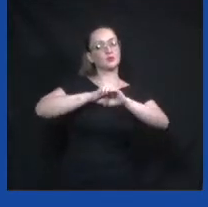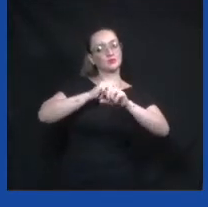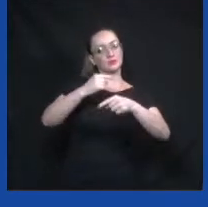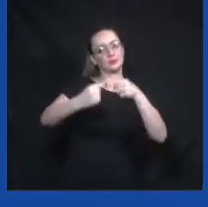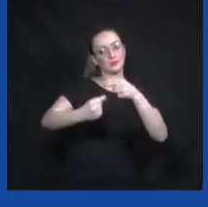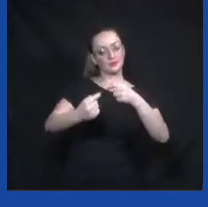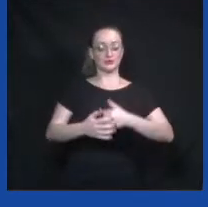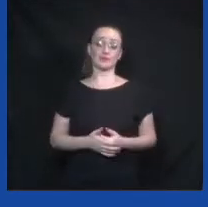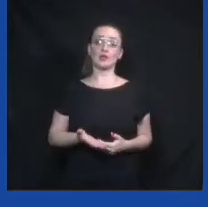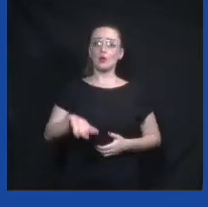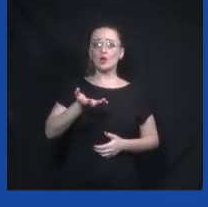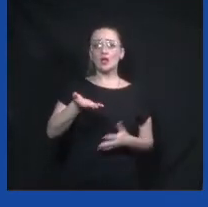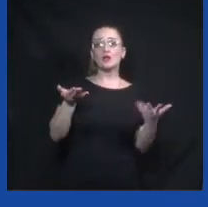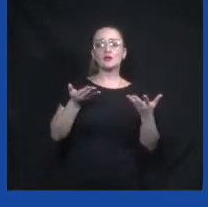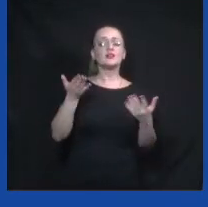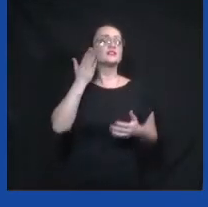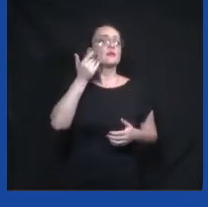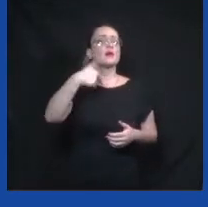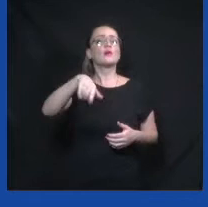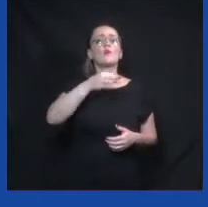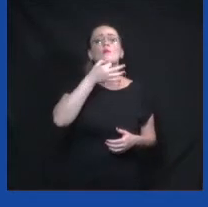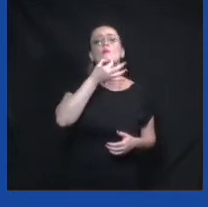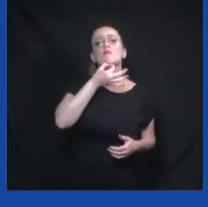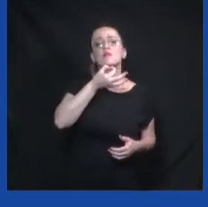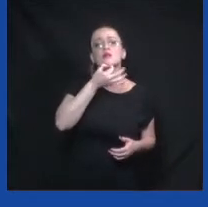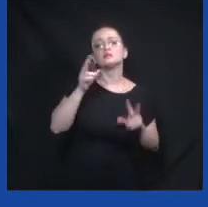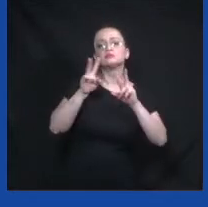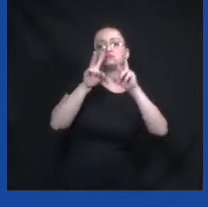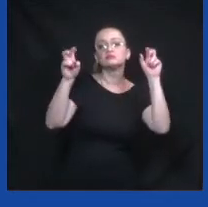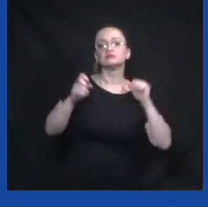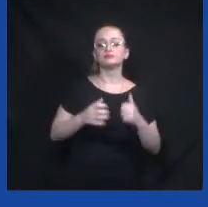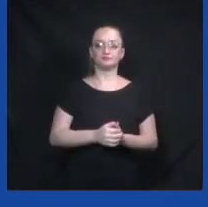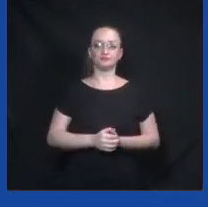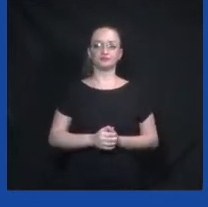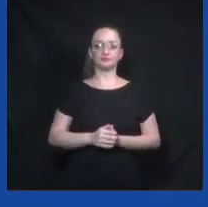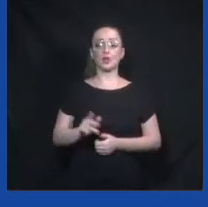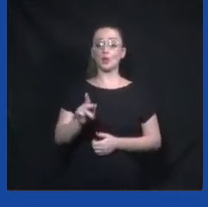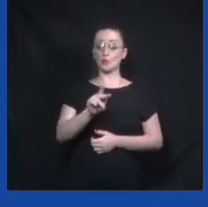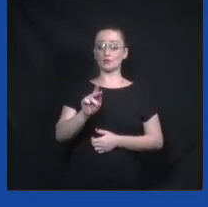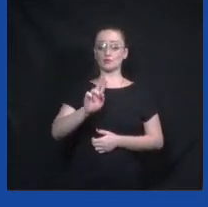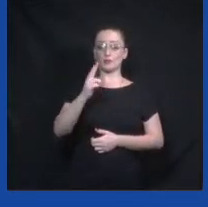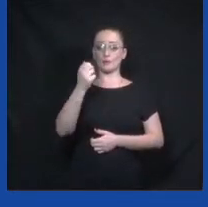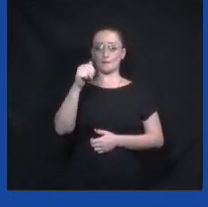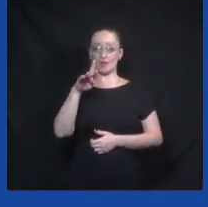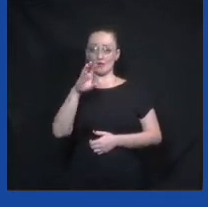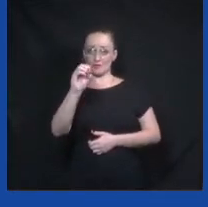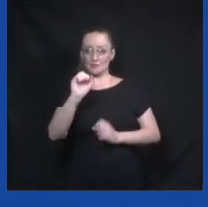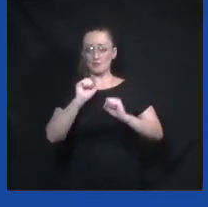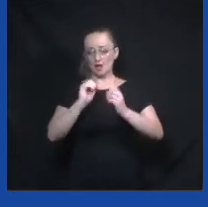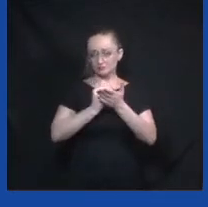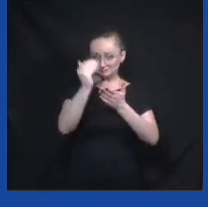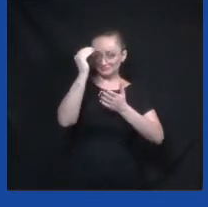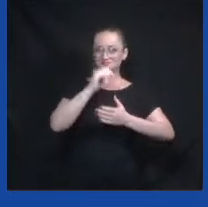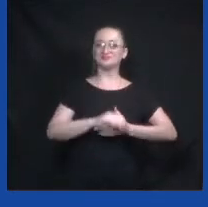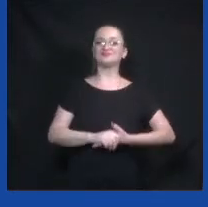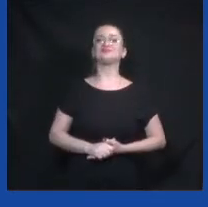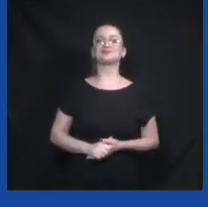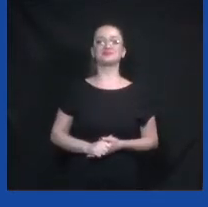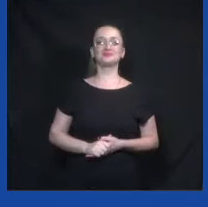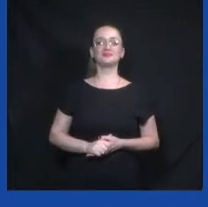respeito desse tema. Humberto, professor Humberto, quem começa?